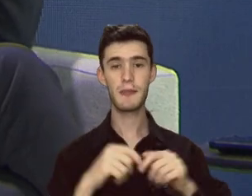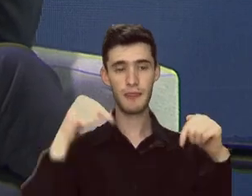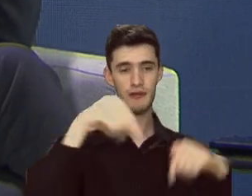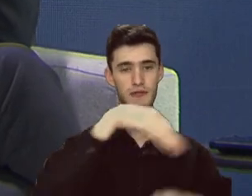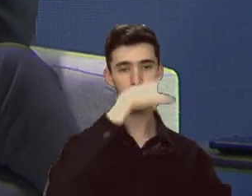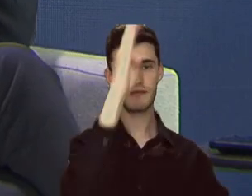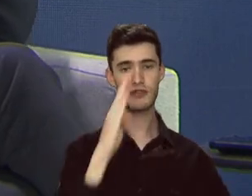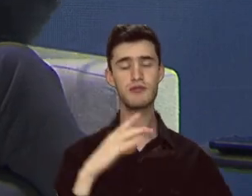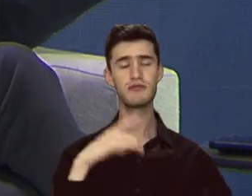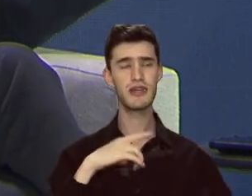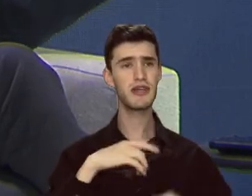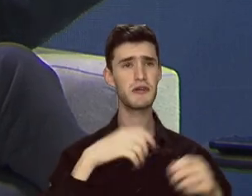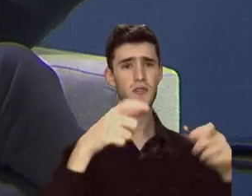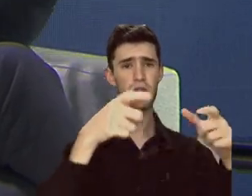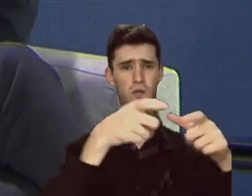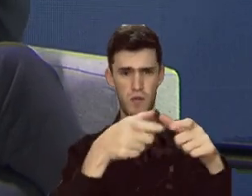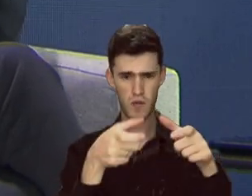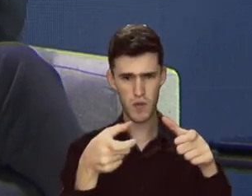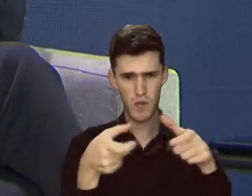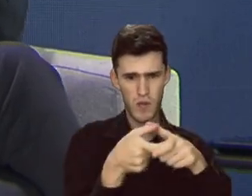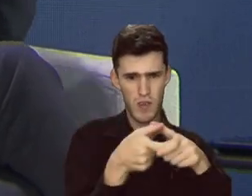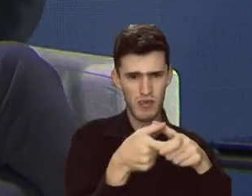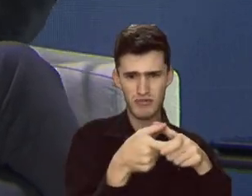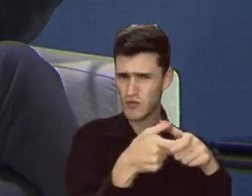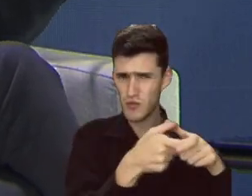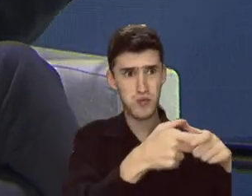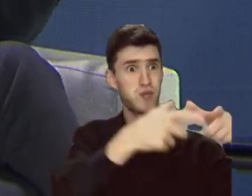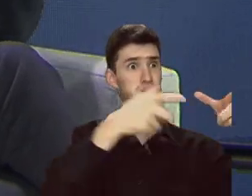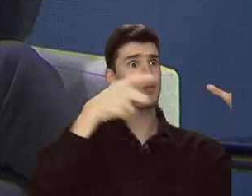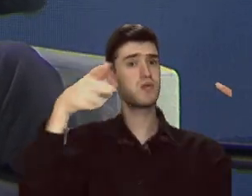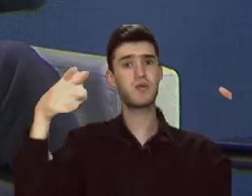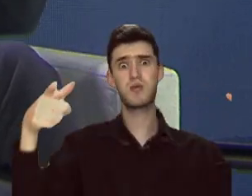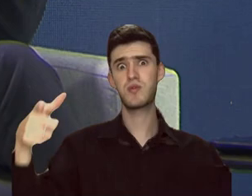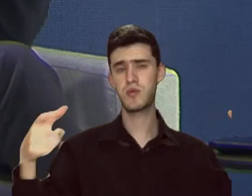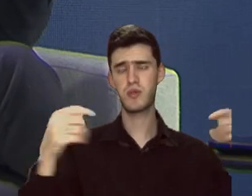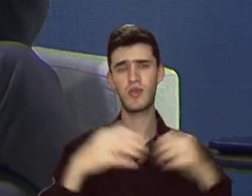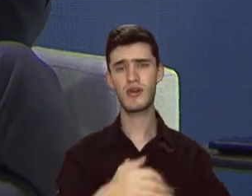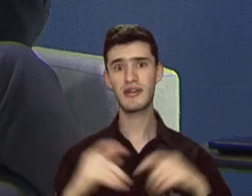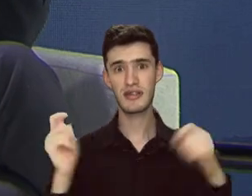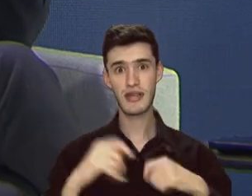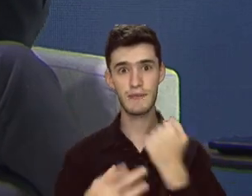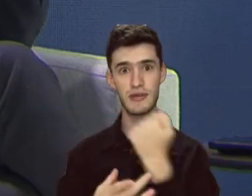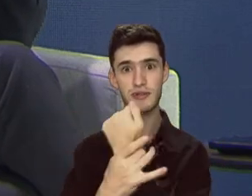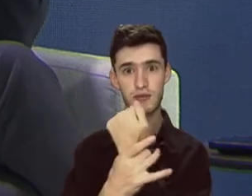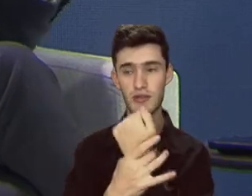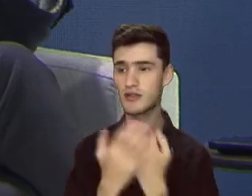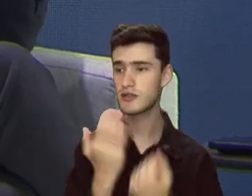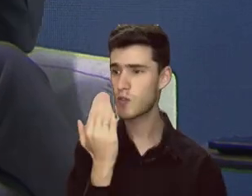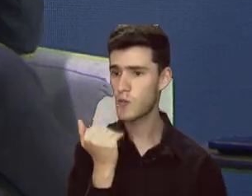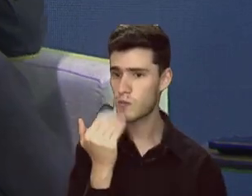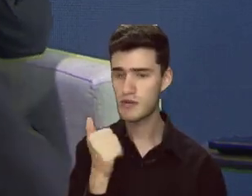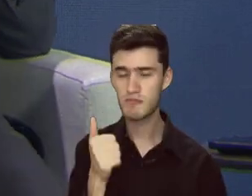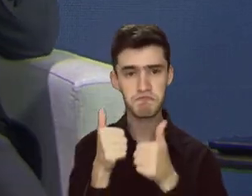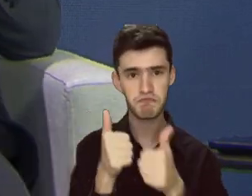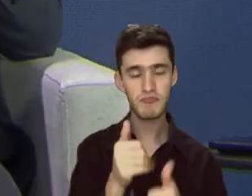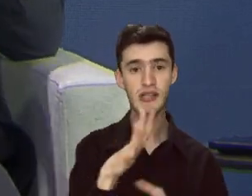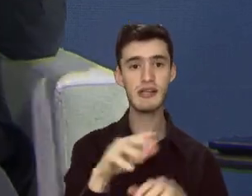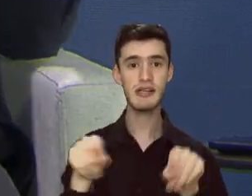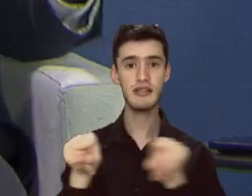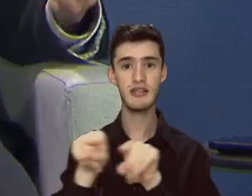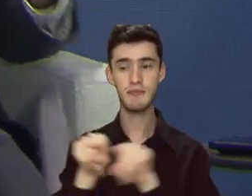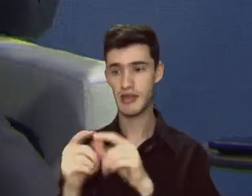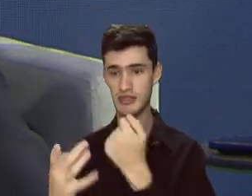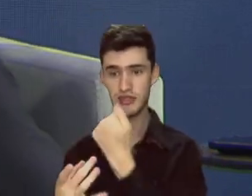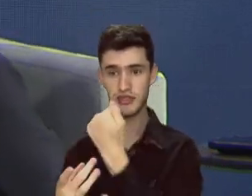expandir para ambos os lados né acho que a gente consegue dar segurança alimentar e a gente também consegue dar segurança de preservação e de